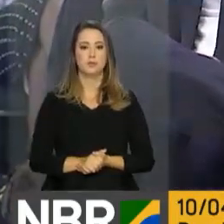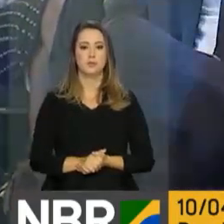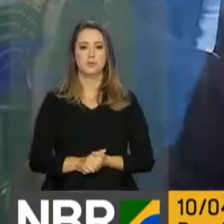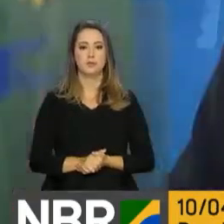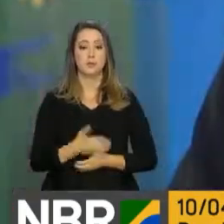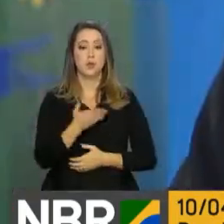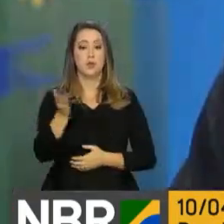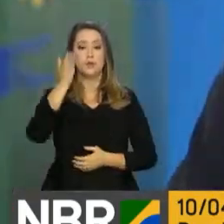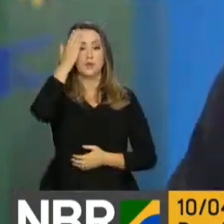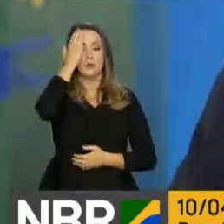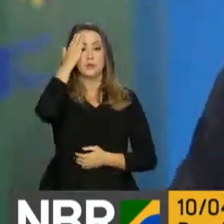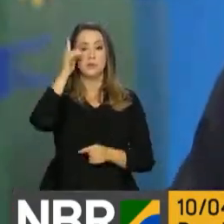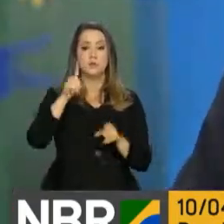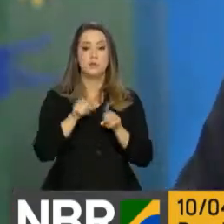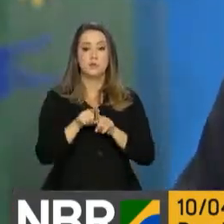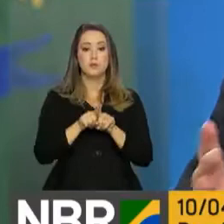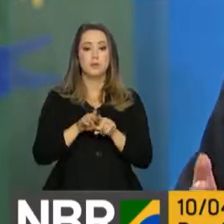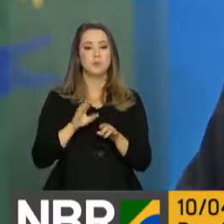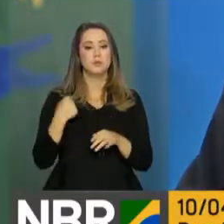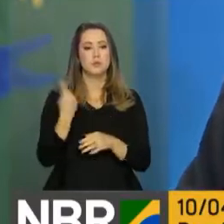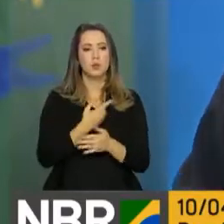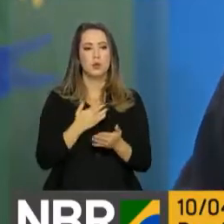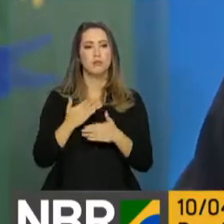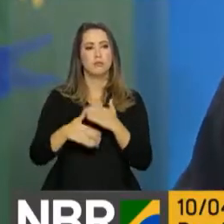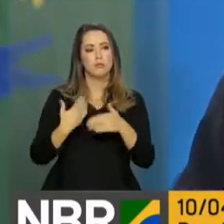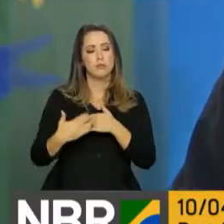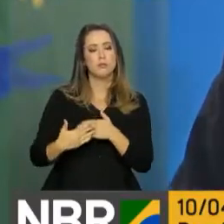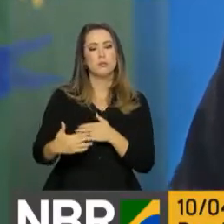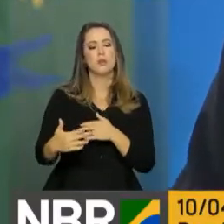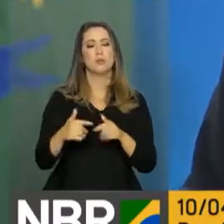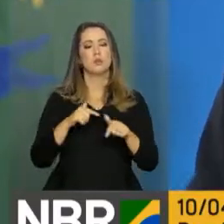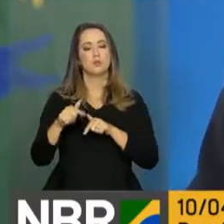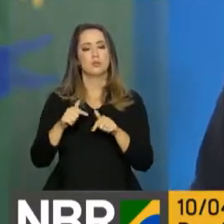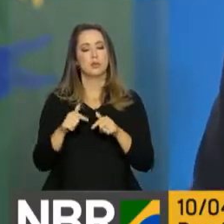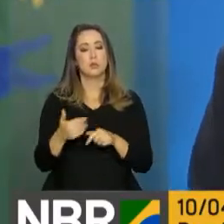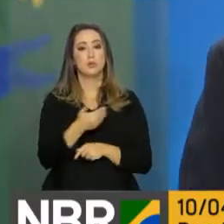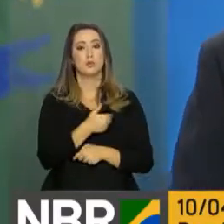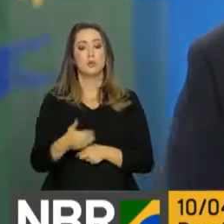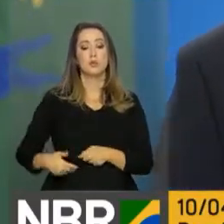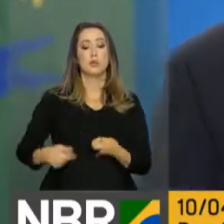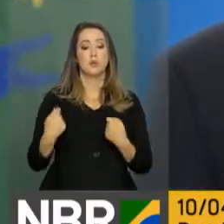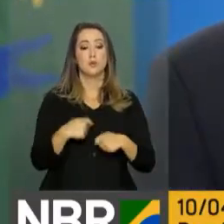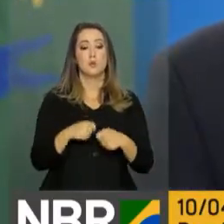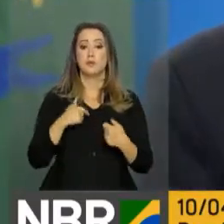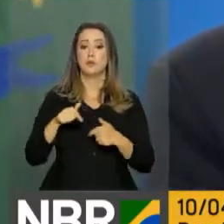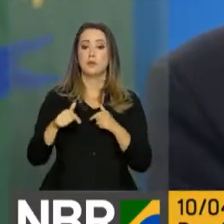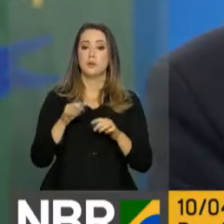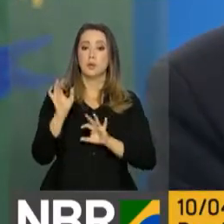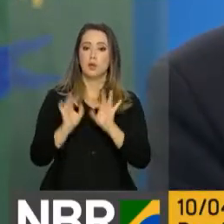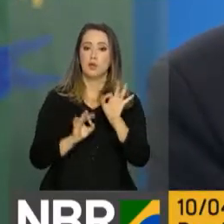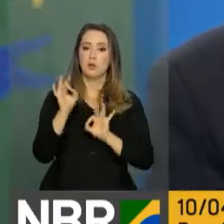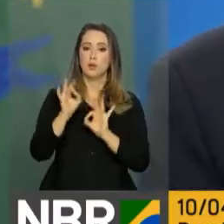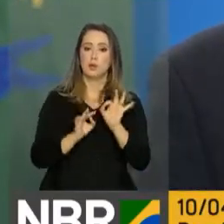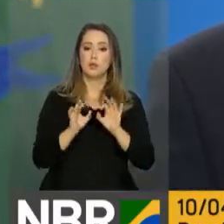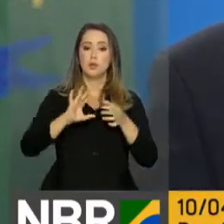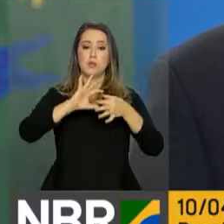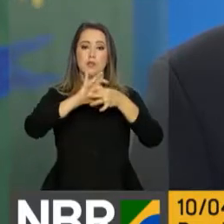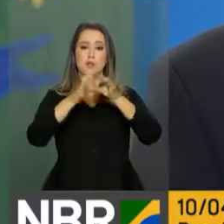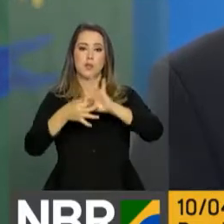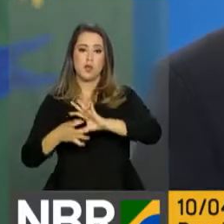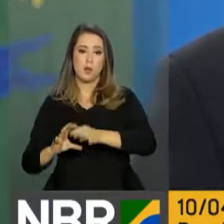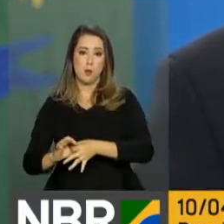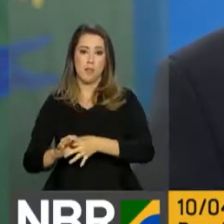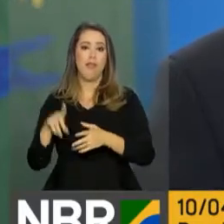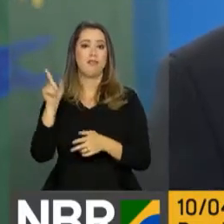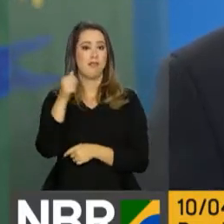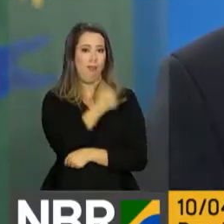Vocês sabem também que logo que nós assumimos o governo, tivemos que lidar com a organização das Olimpíadas no Rio